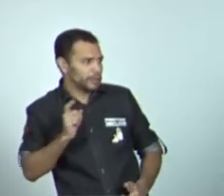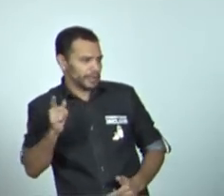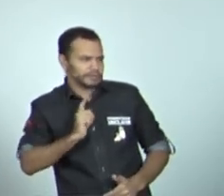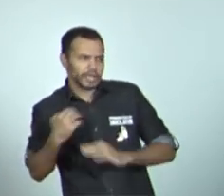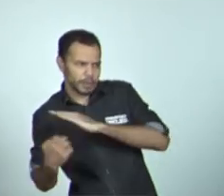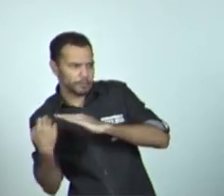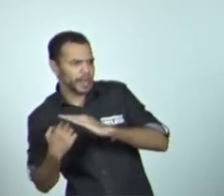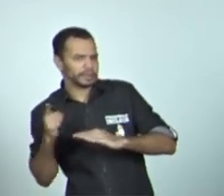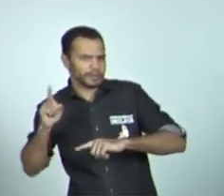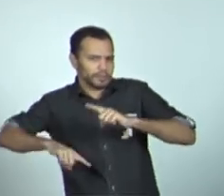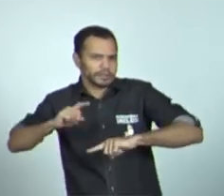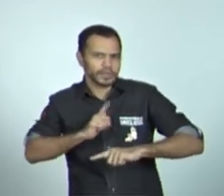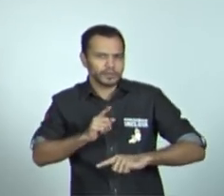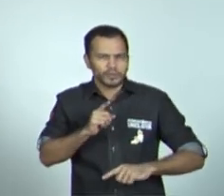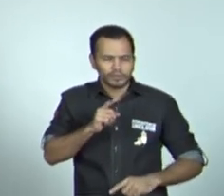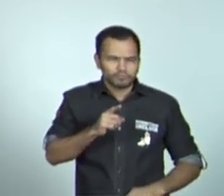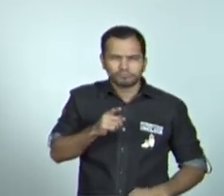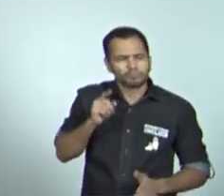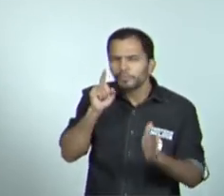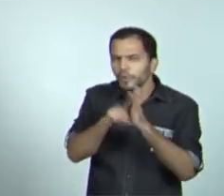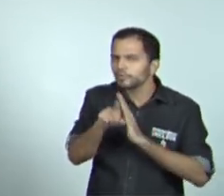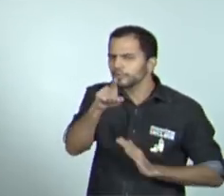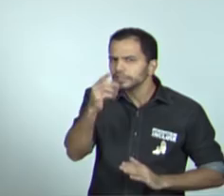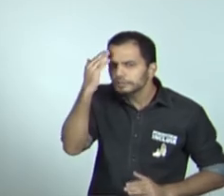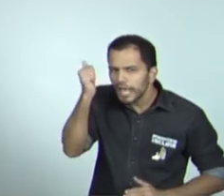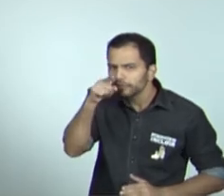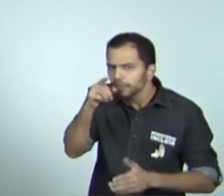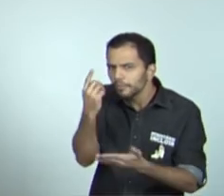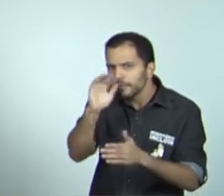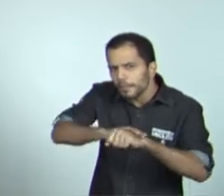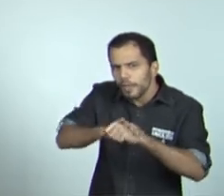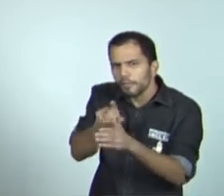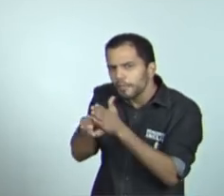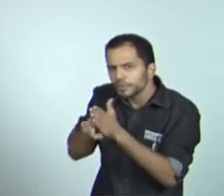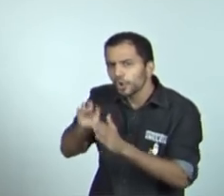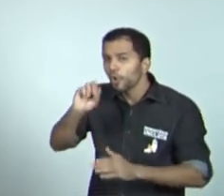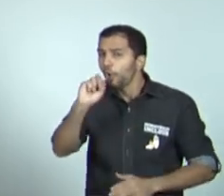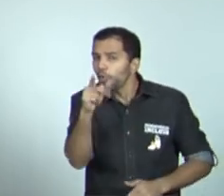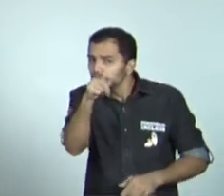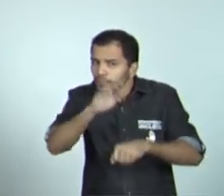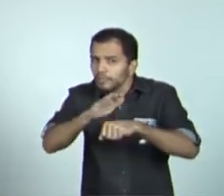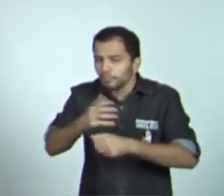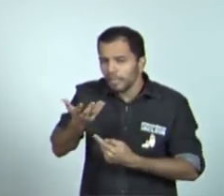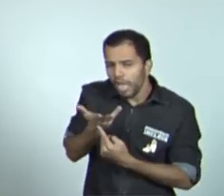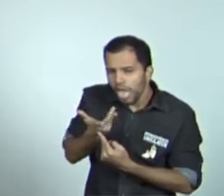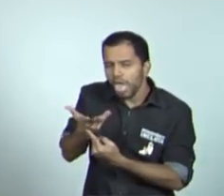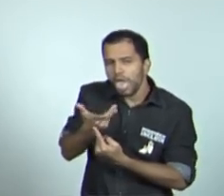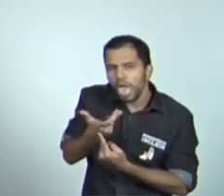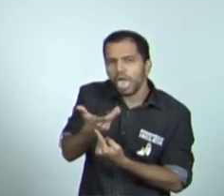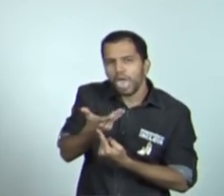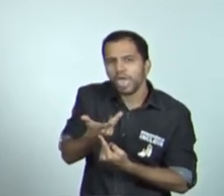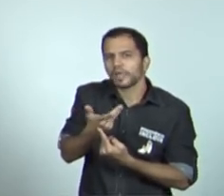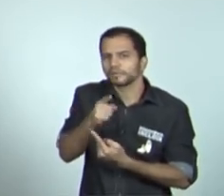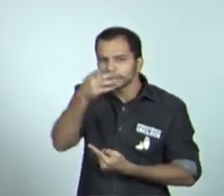ela tinha negócio ela te abençoe você confirmou se ela tinha mesmo bom ou você quer uma conversinha e você